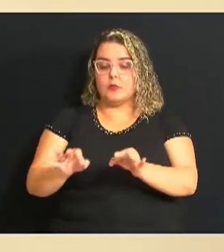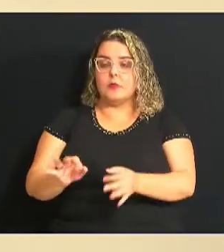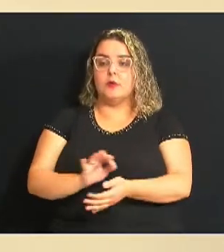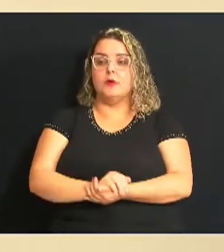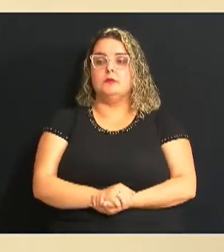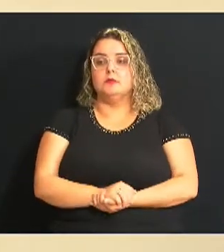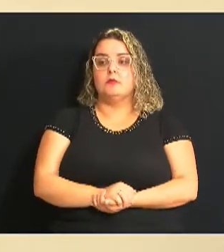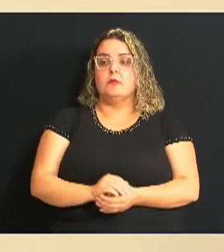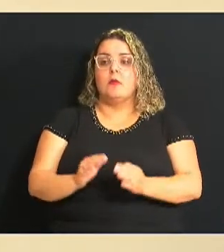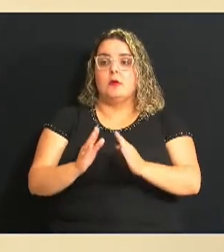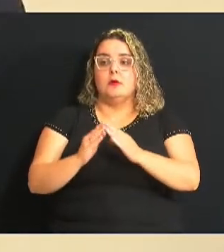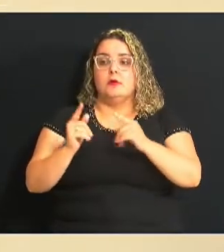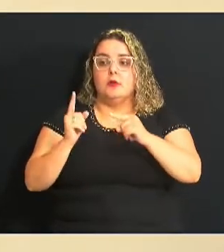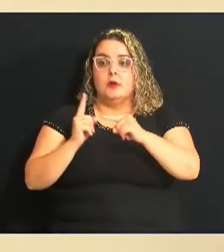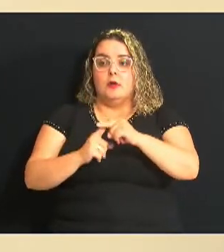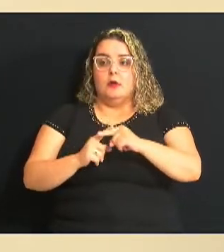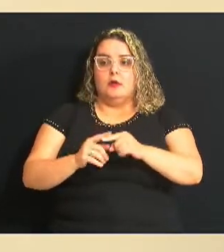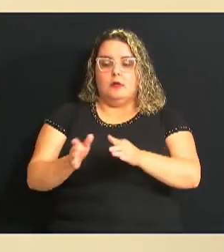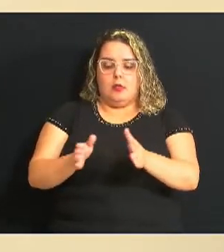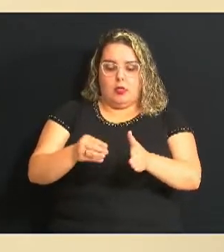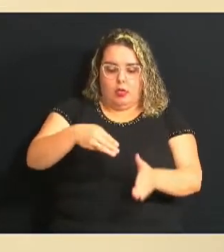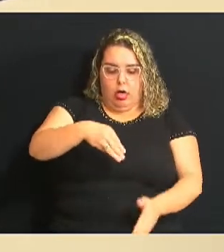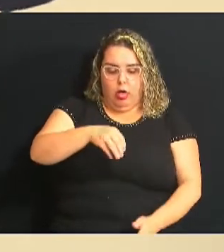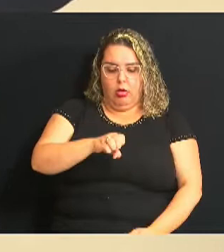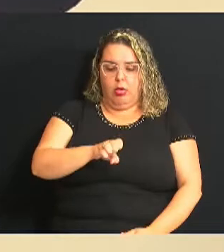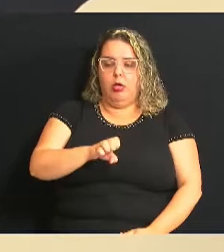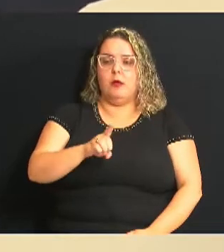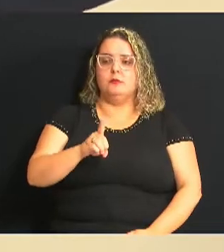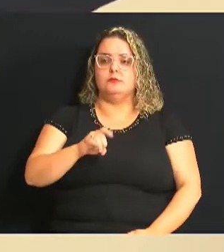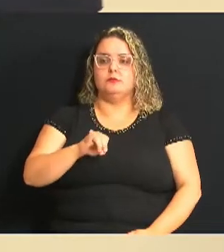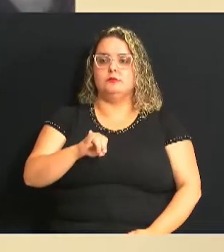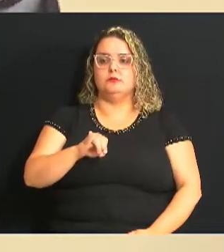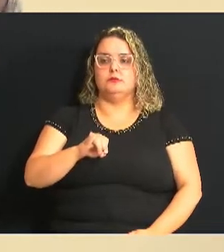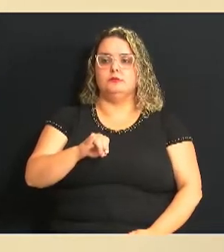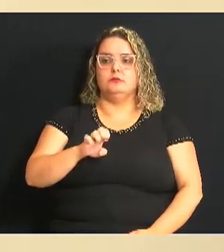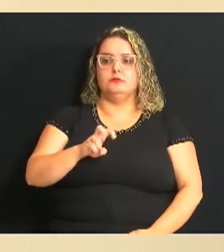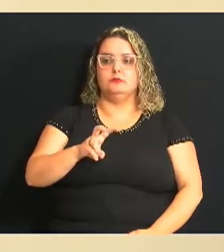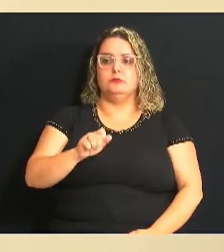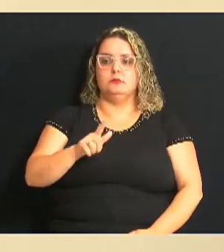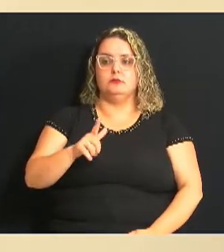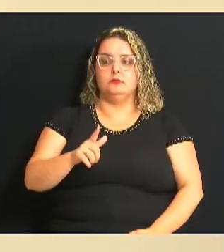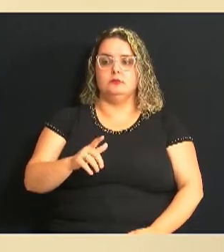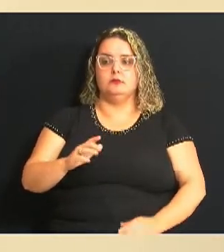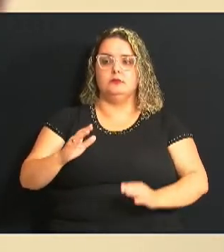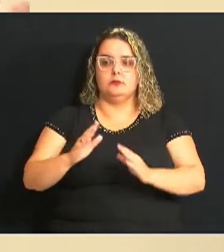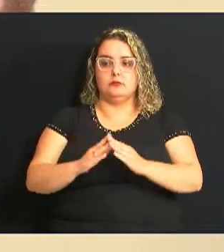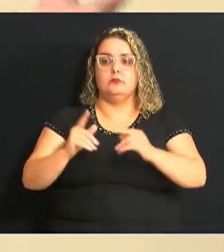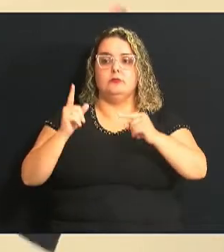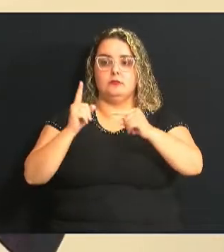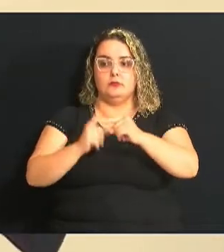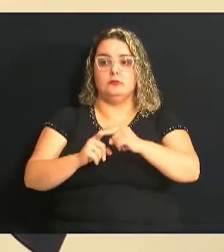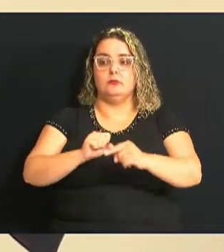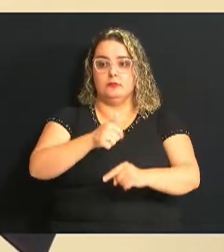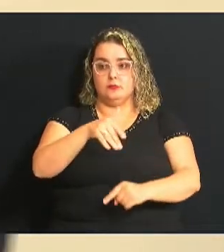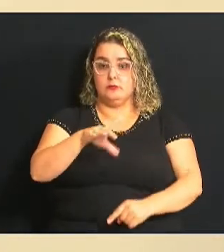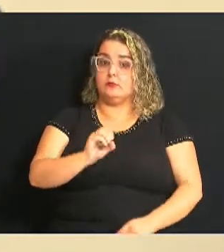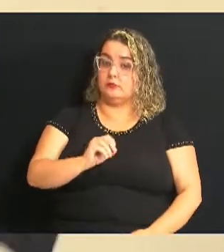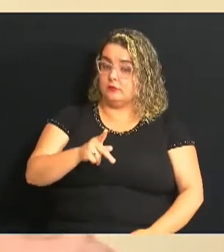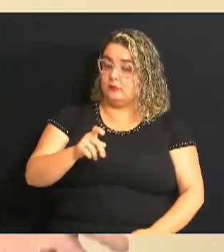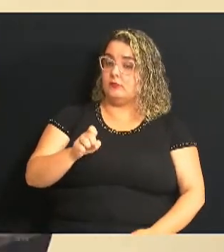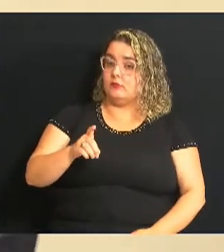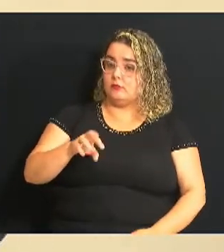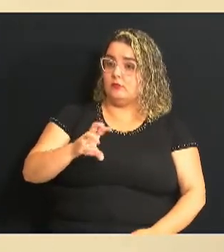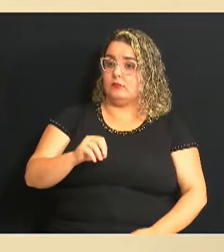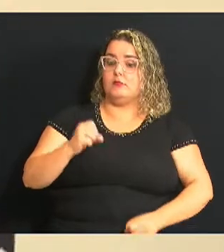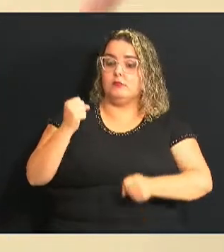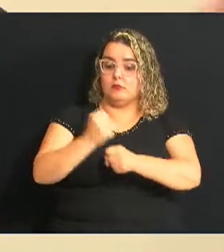igreja medieval era a construção da magnífica Catedral de São Pedro, que realmente é uma obra de